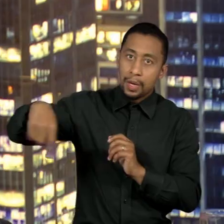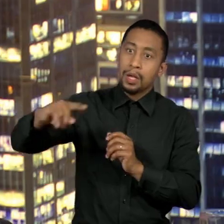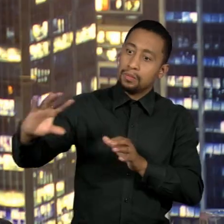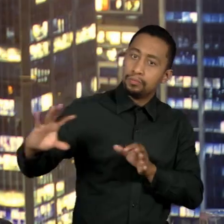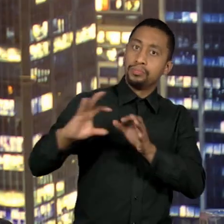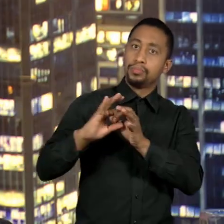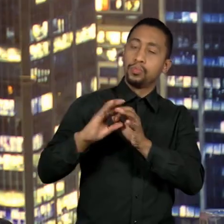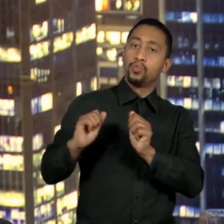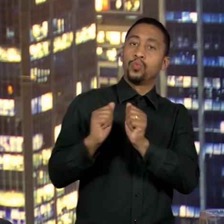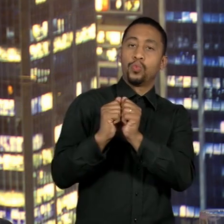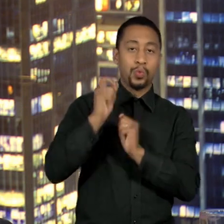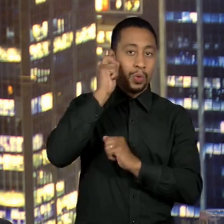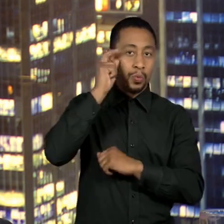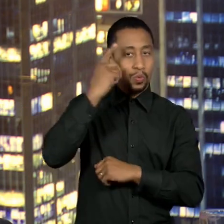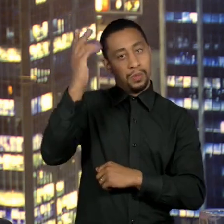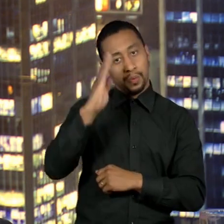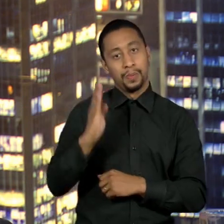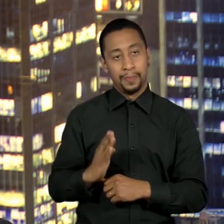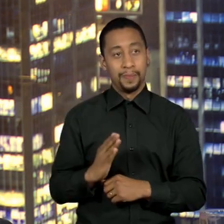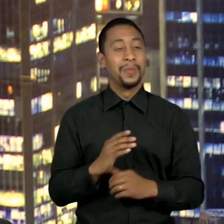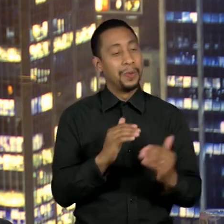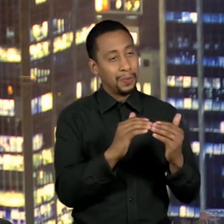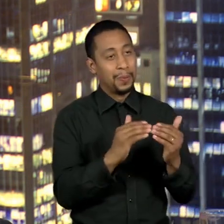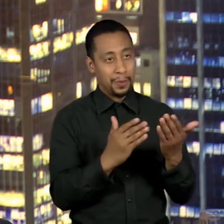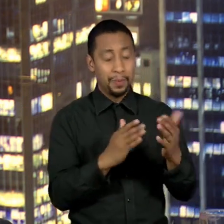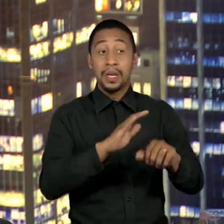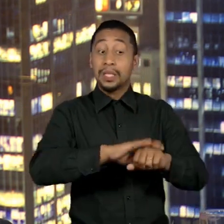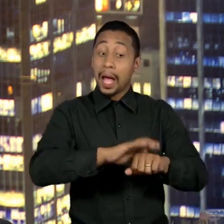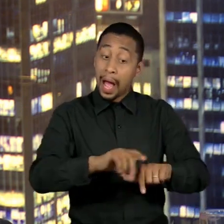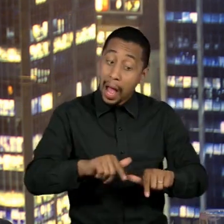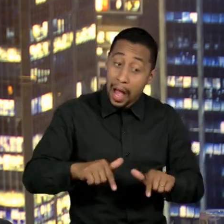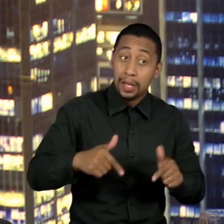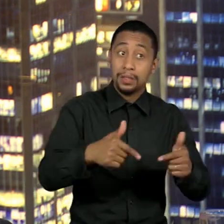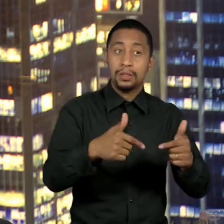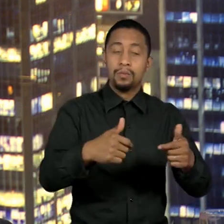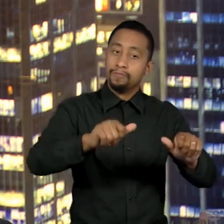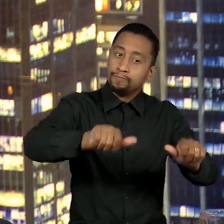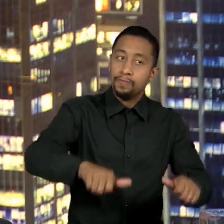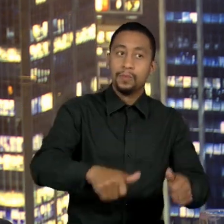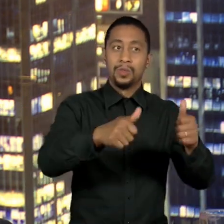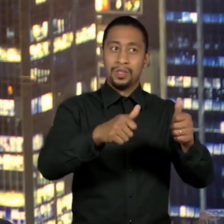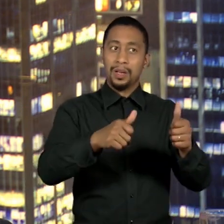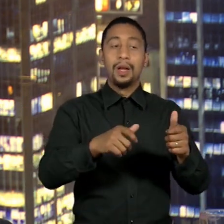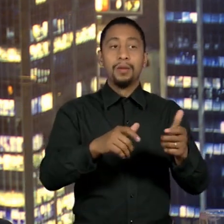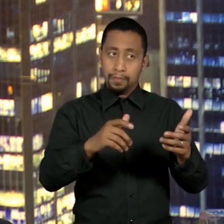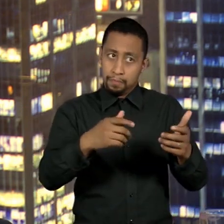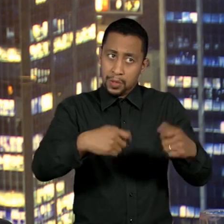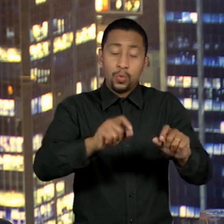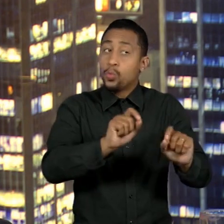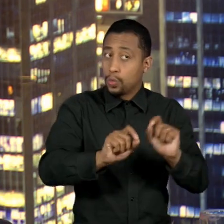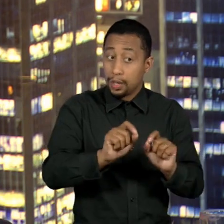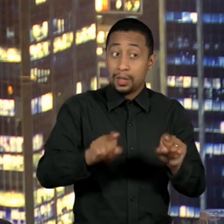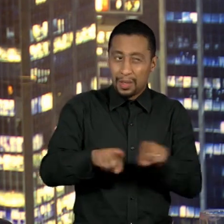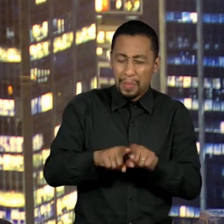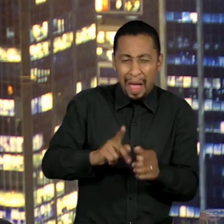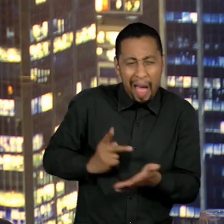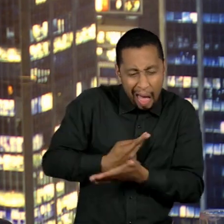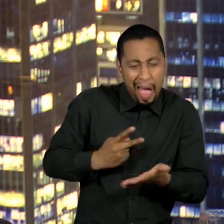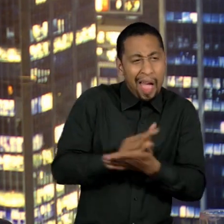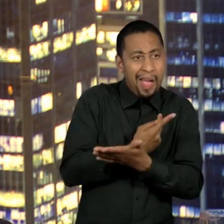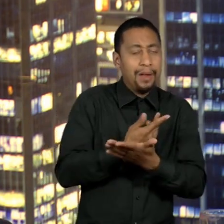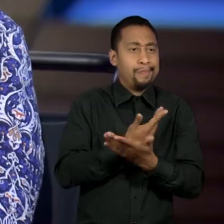vem de uma série Quando diferente. ela chega nesse abrigo, ela já é logo incluída na escola, né? Imediatamente. E muitas vezes essas populações não